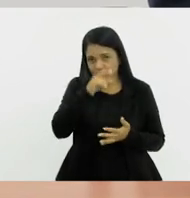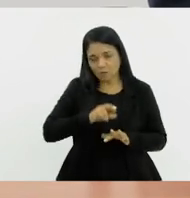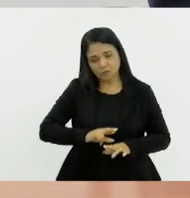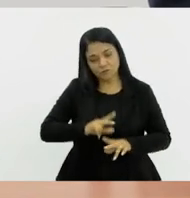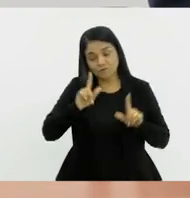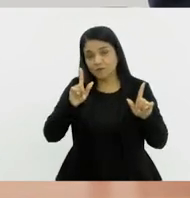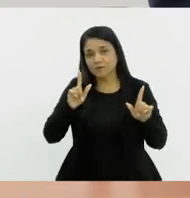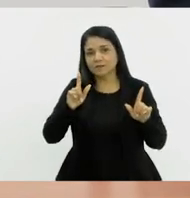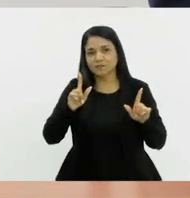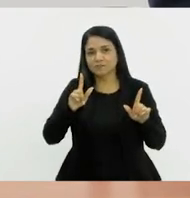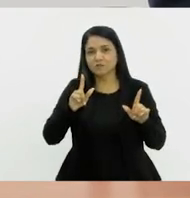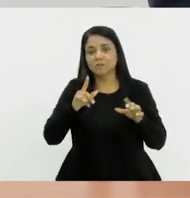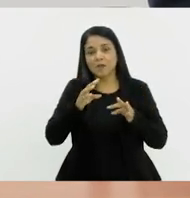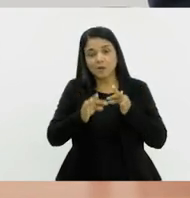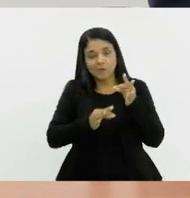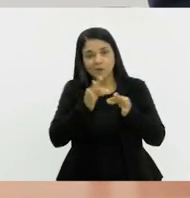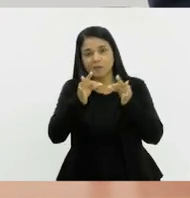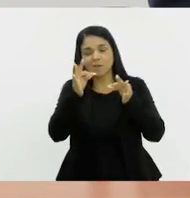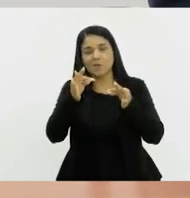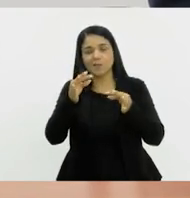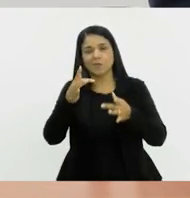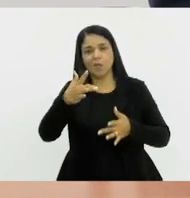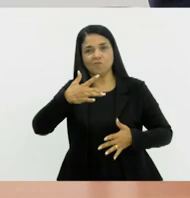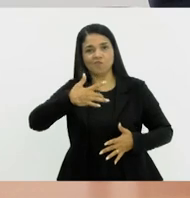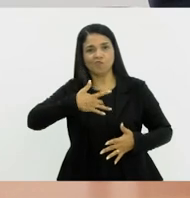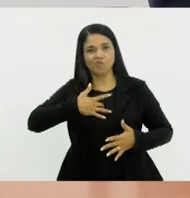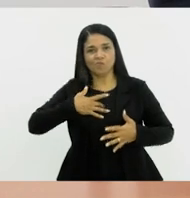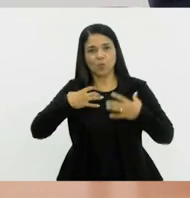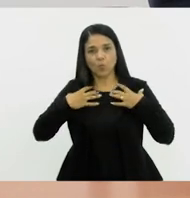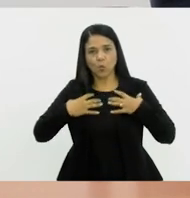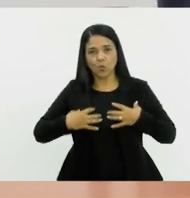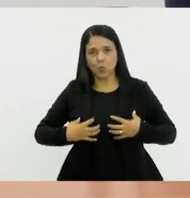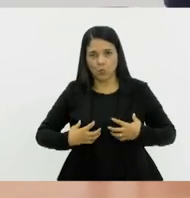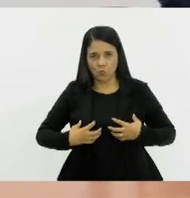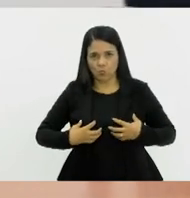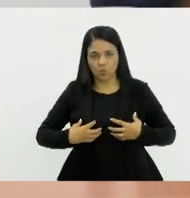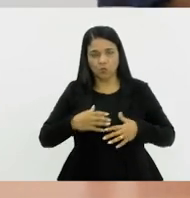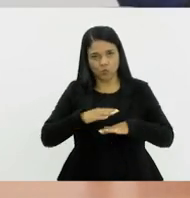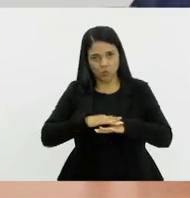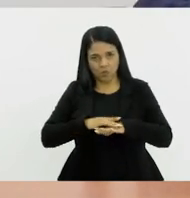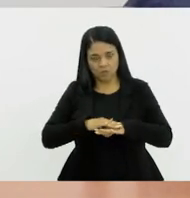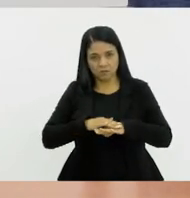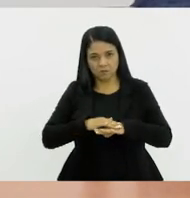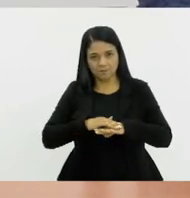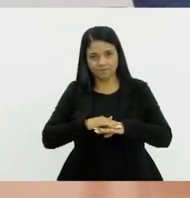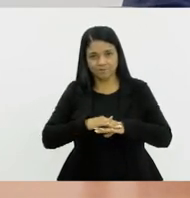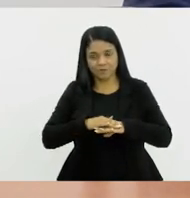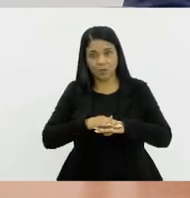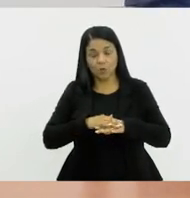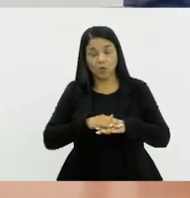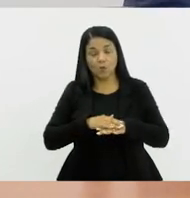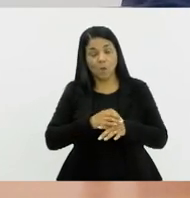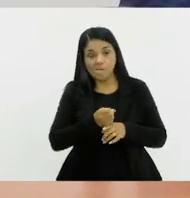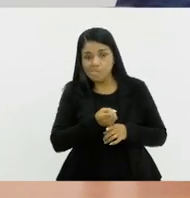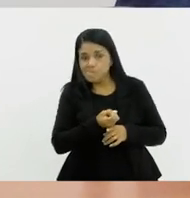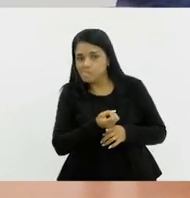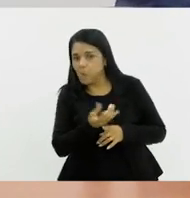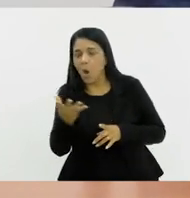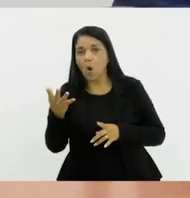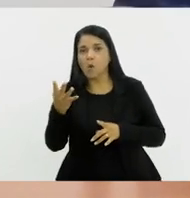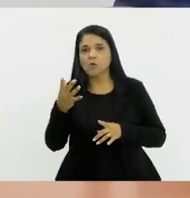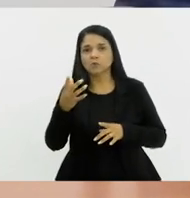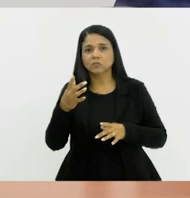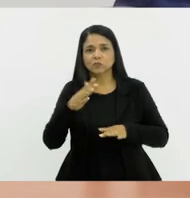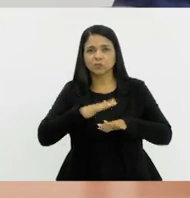um hospital para tratamento da tuberculose, no contexto de um número enorme de tuberculose, de